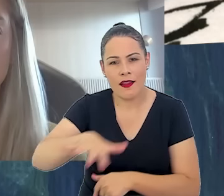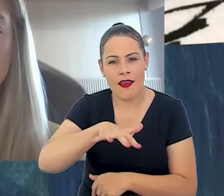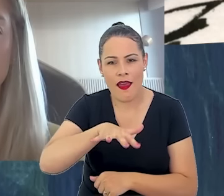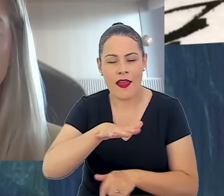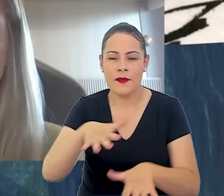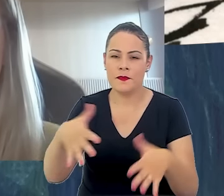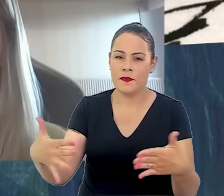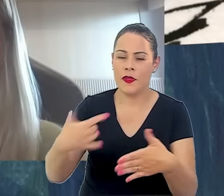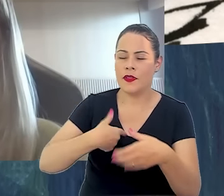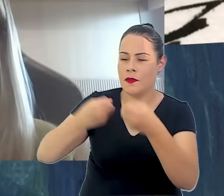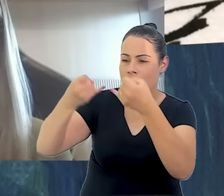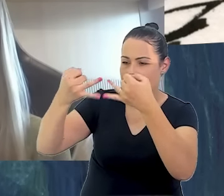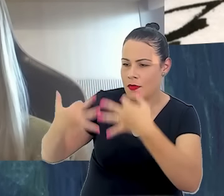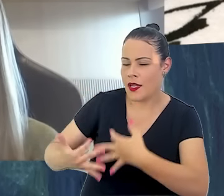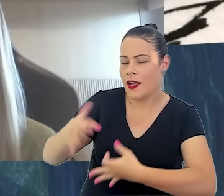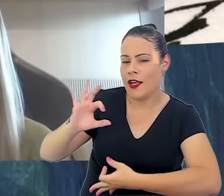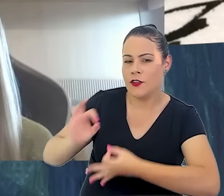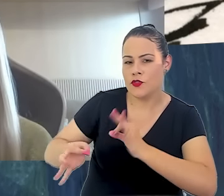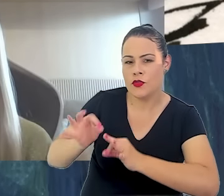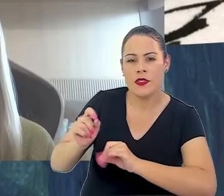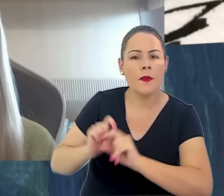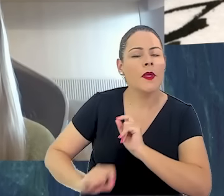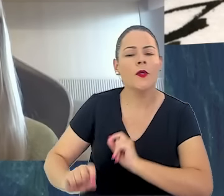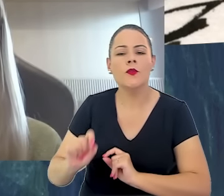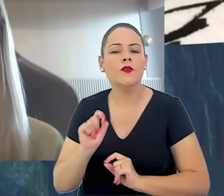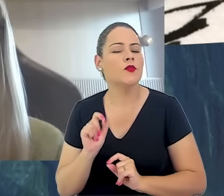queria justamente levar aqui